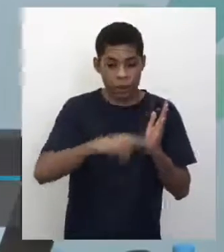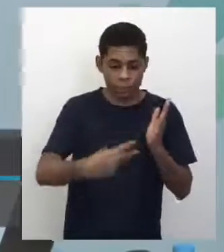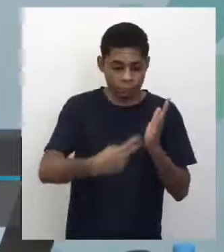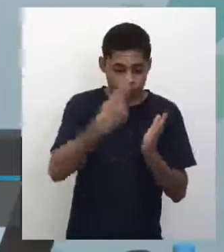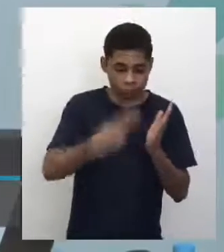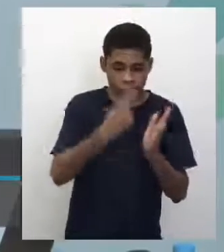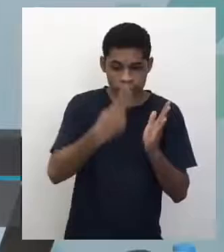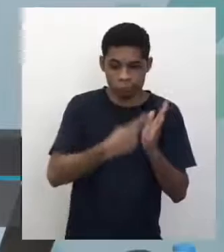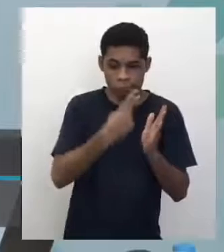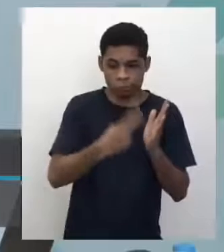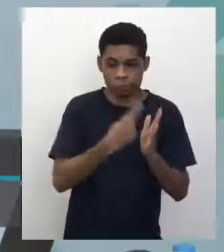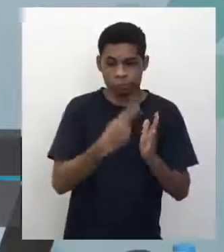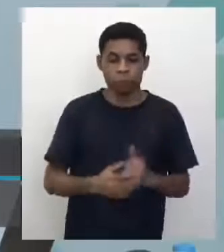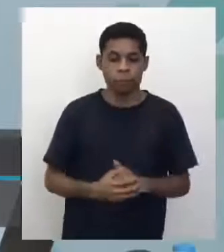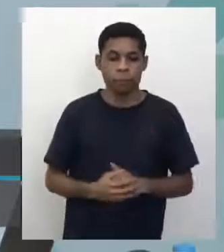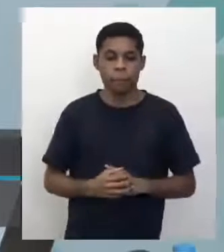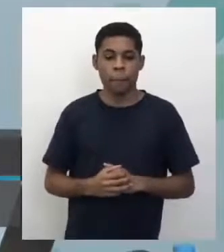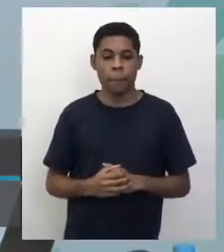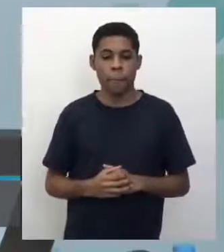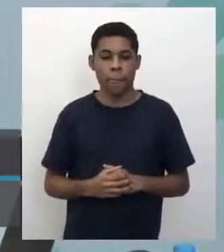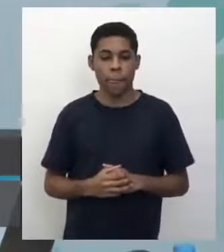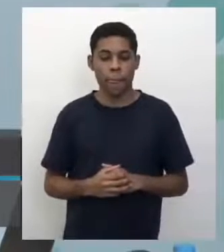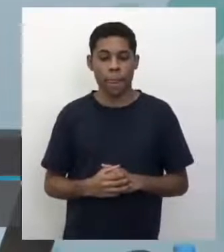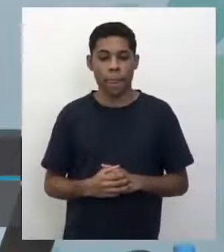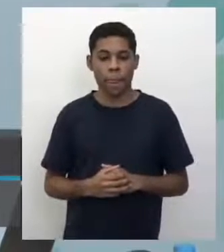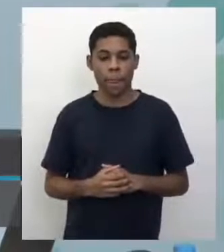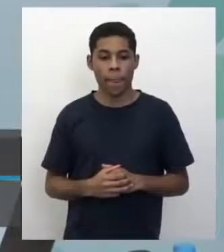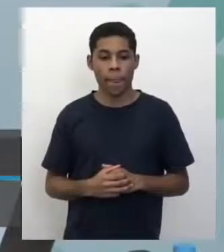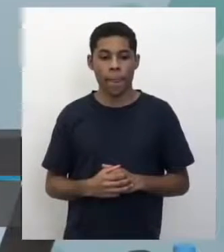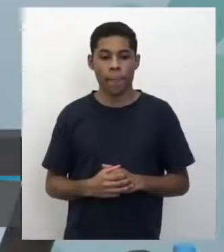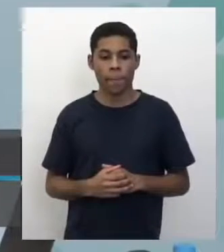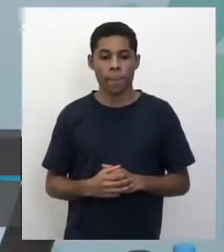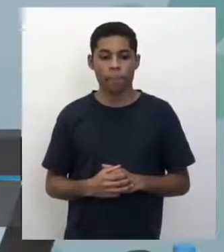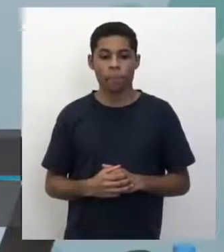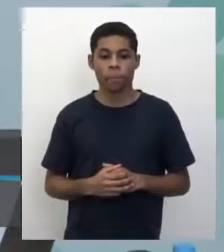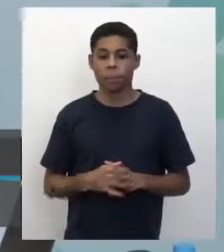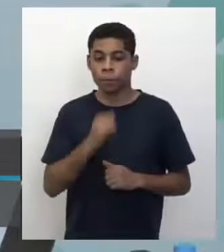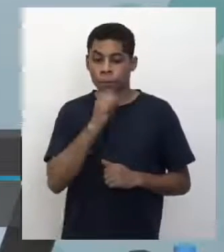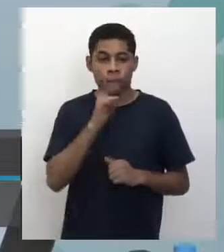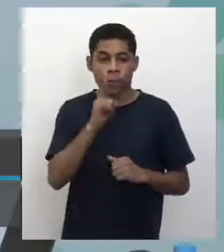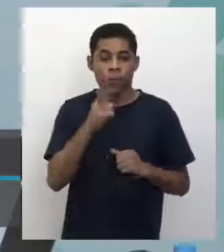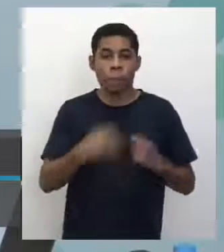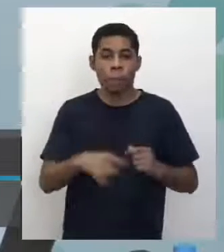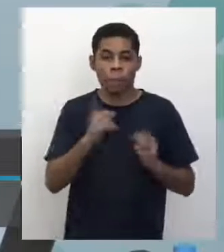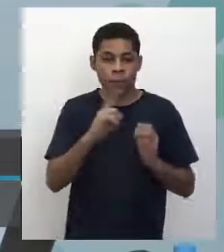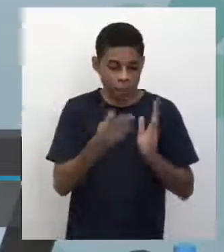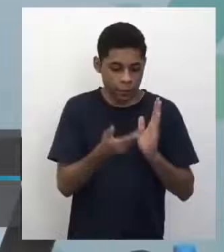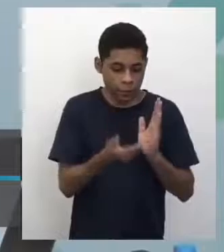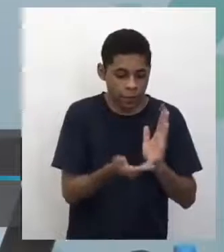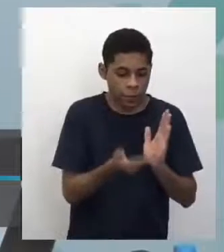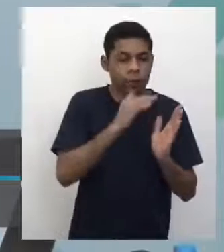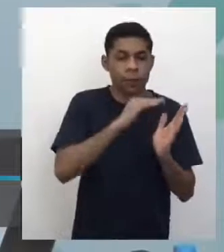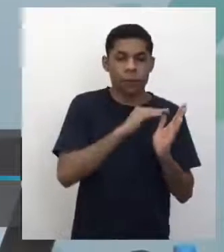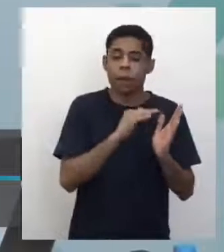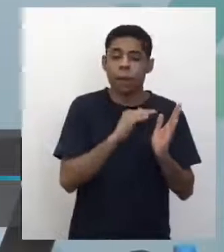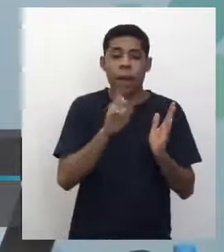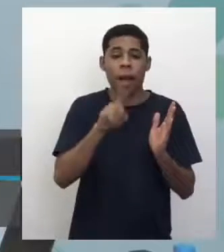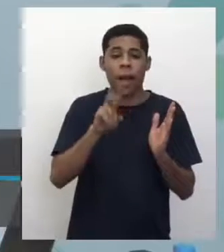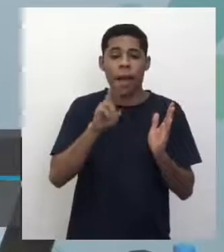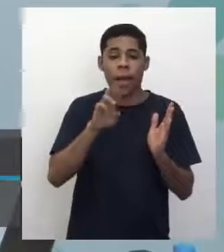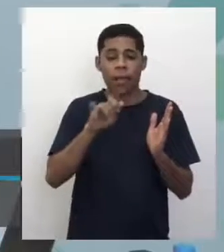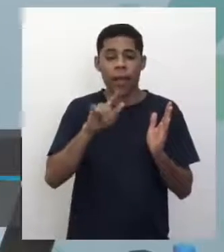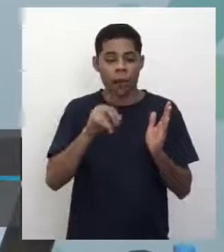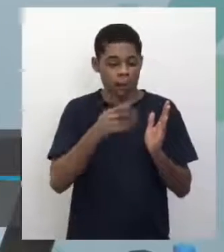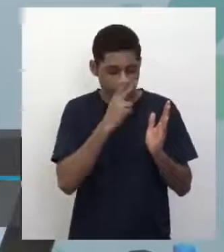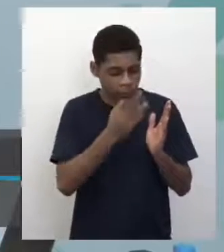vários retalhos assim. Então, ele basicamente você não vira a página, você vira um retalho. Então ele vai formando